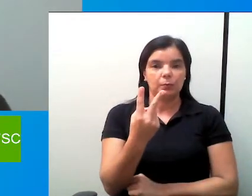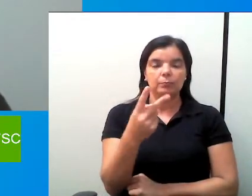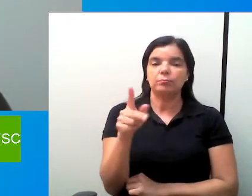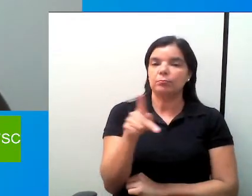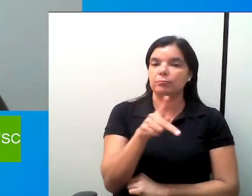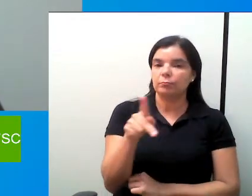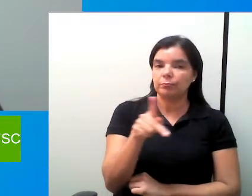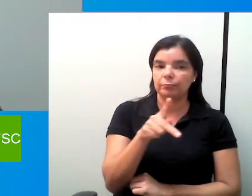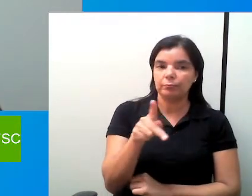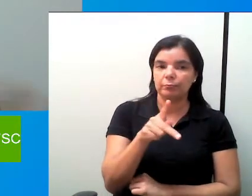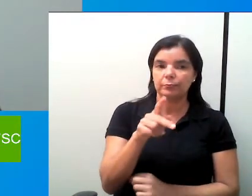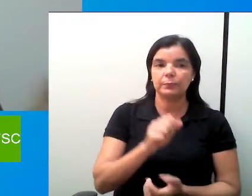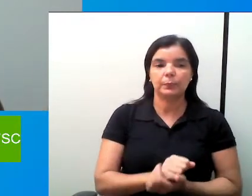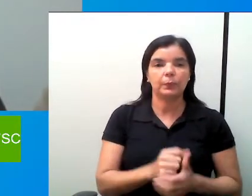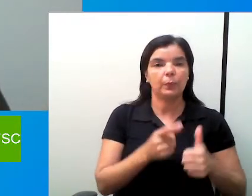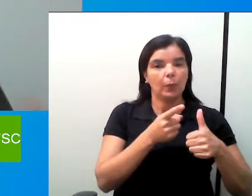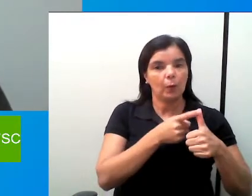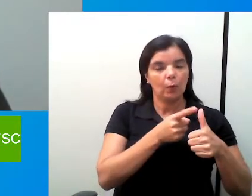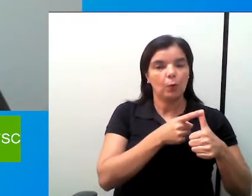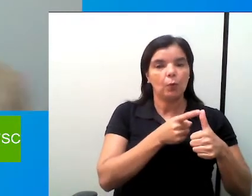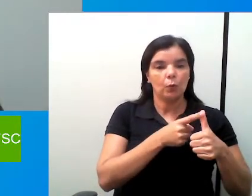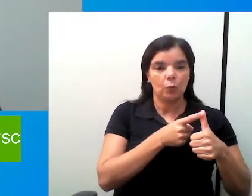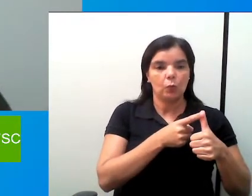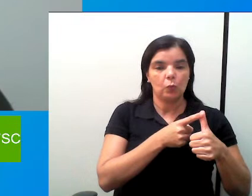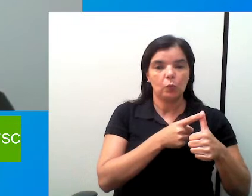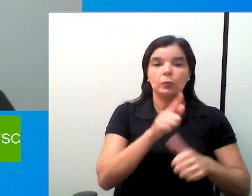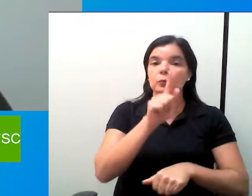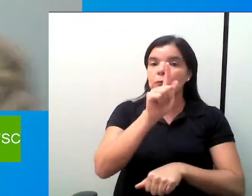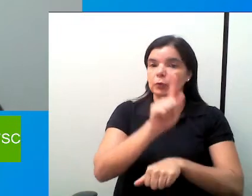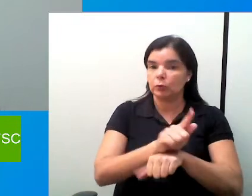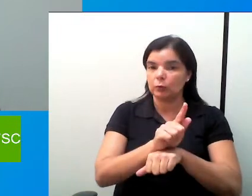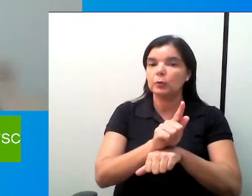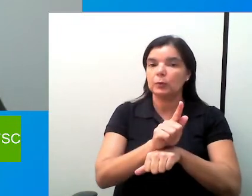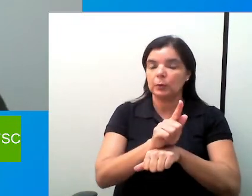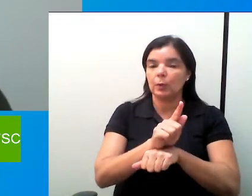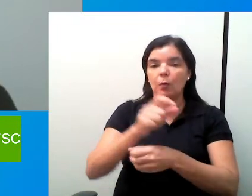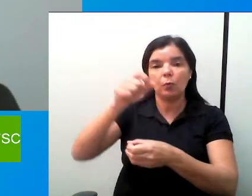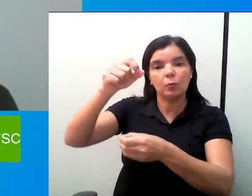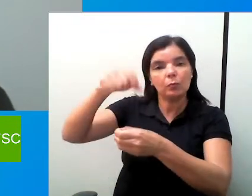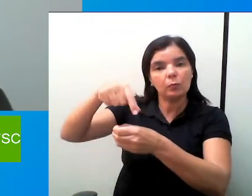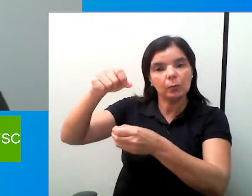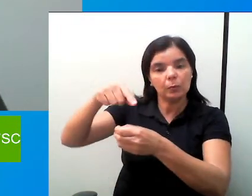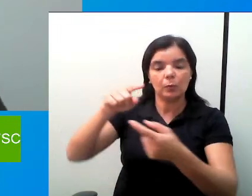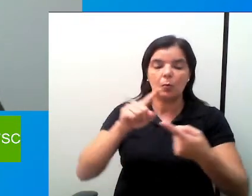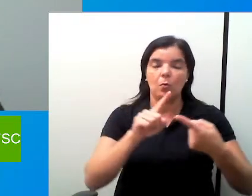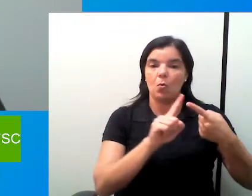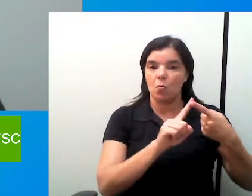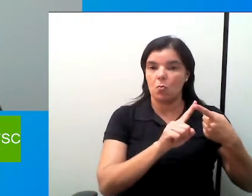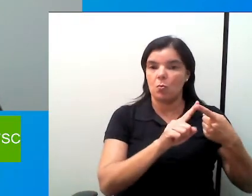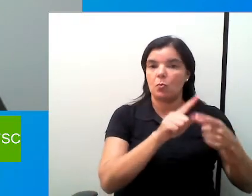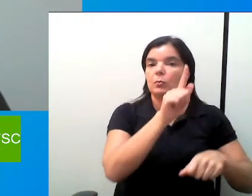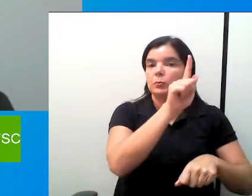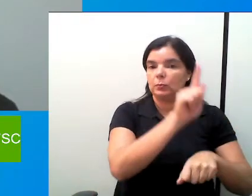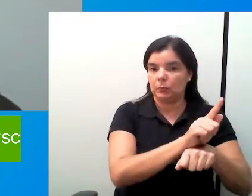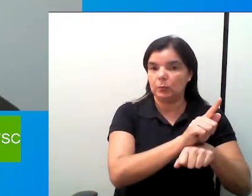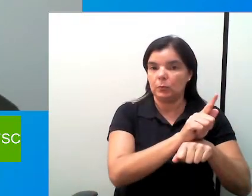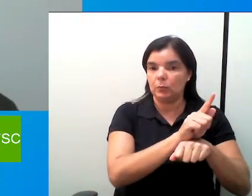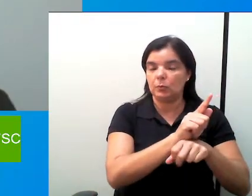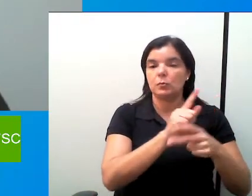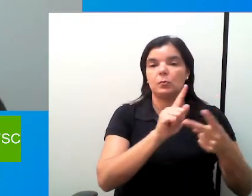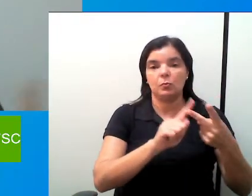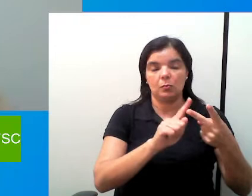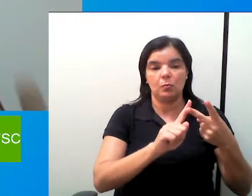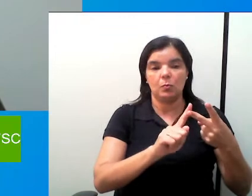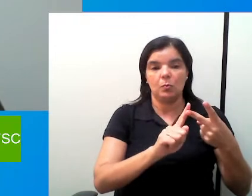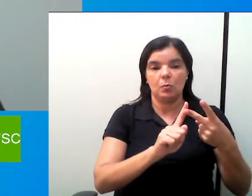2 professores. Um da área, como é gestão do agronegócio, então é um professor da área da gestão e um agrônomo, geralmente,